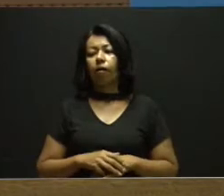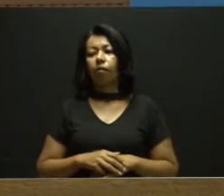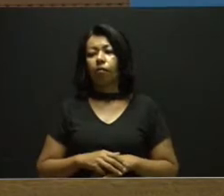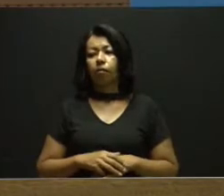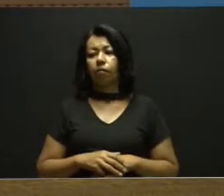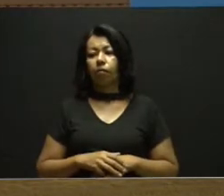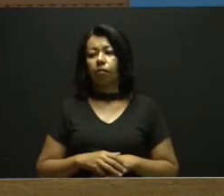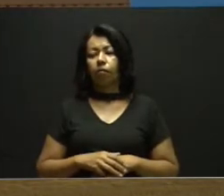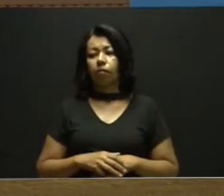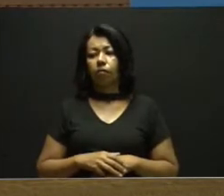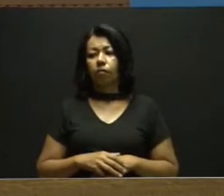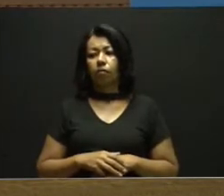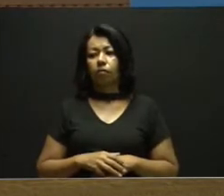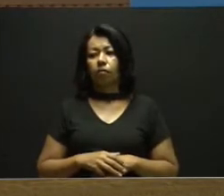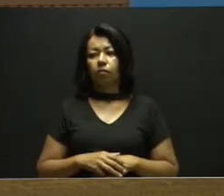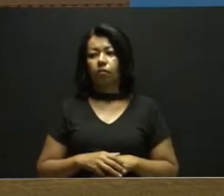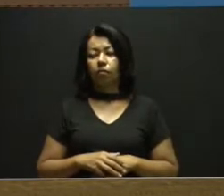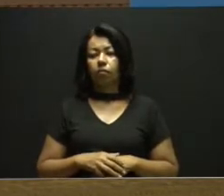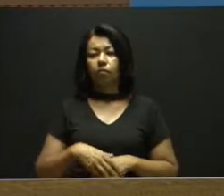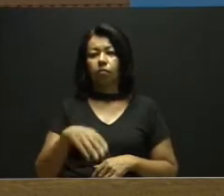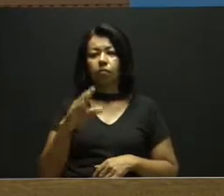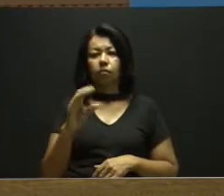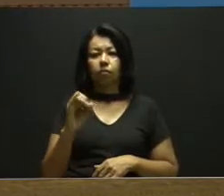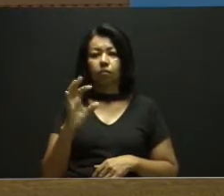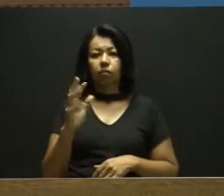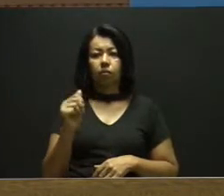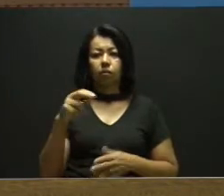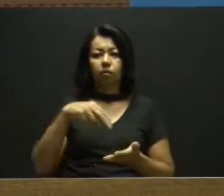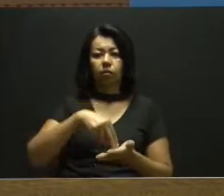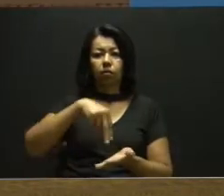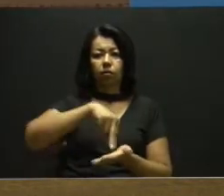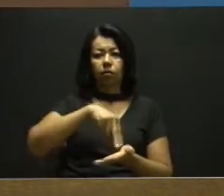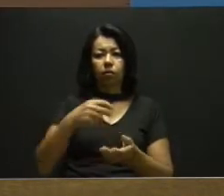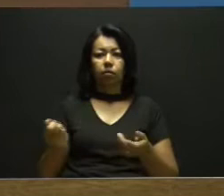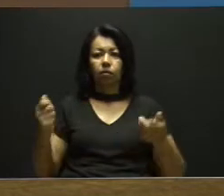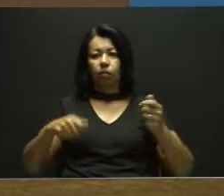a cia de dança da banda musical de cubatão